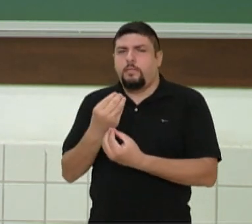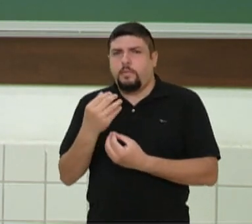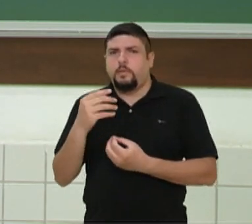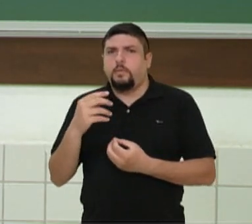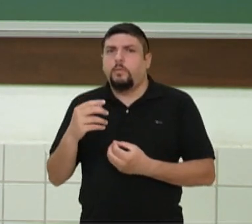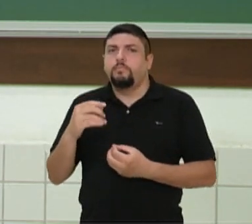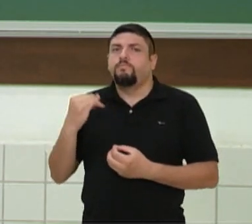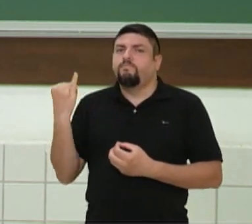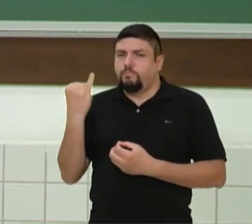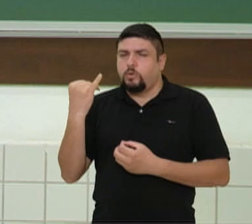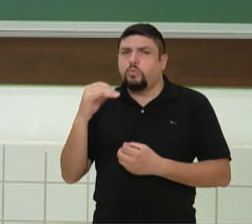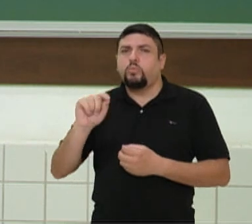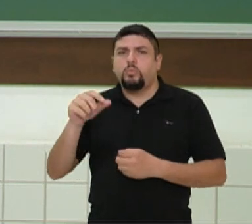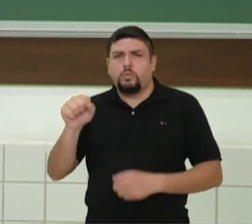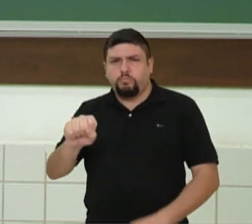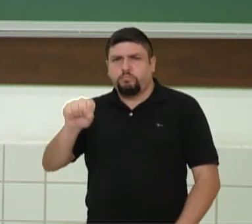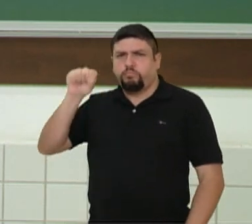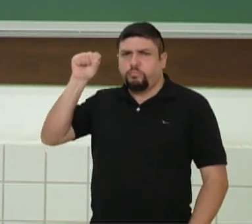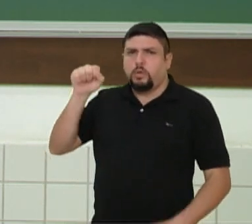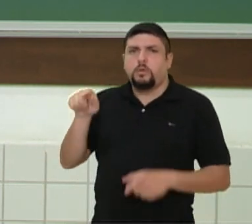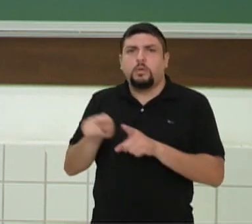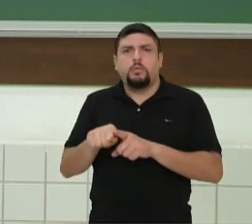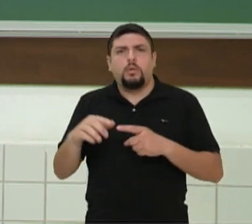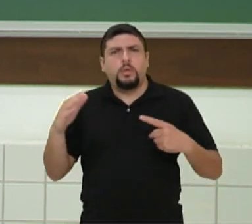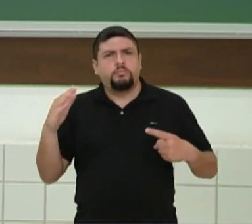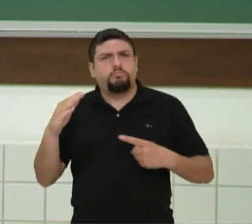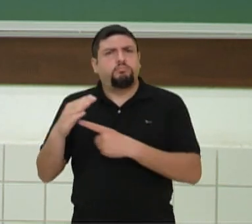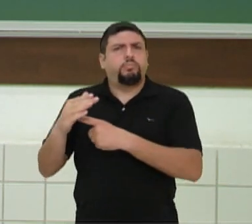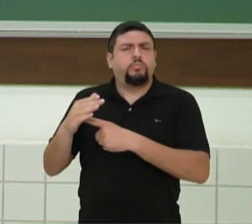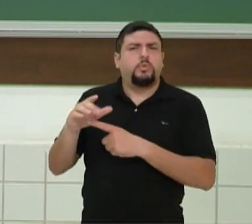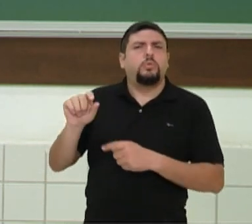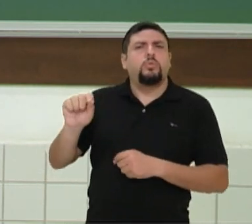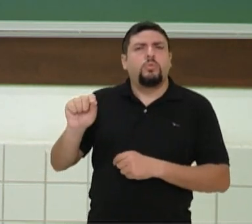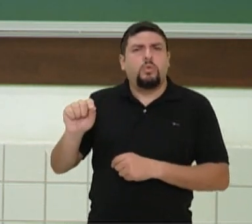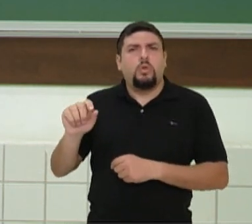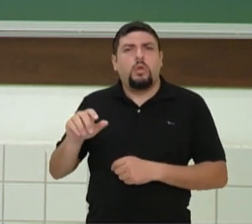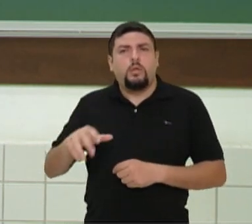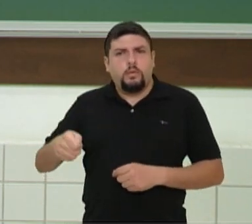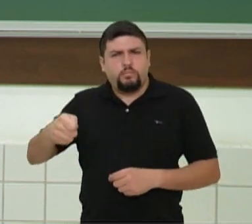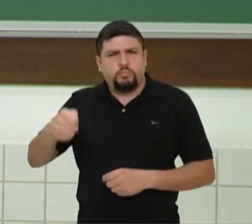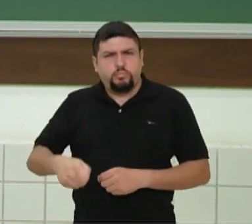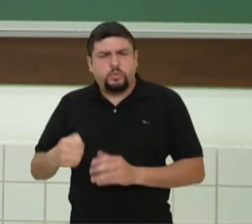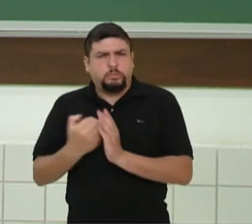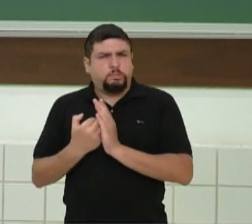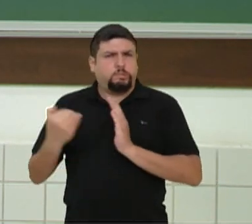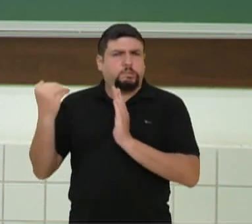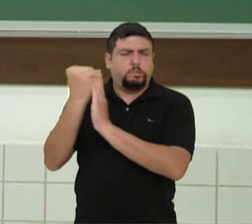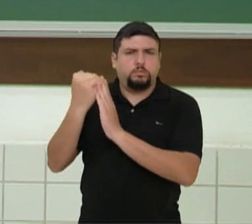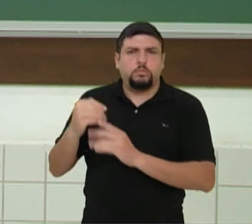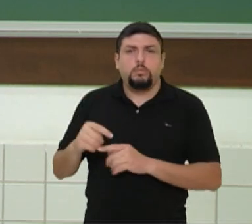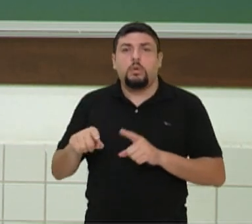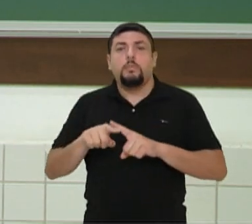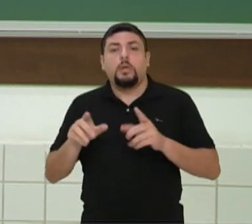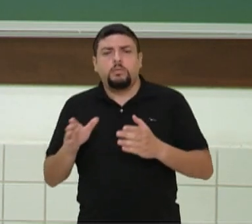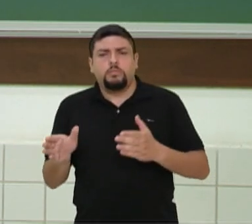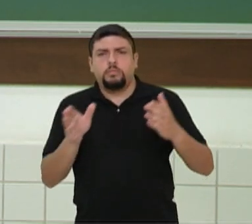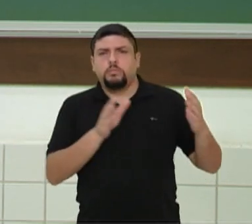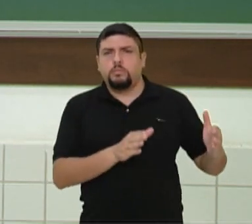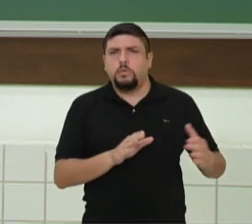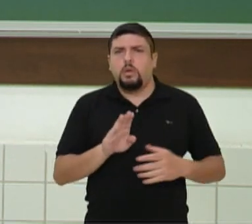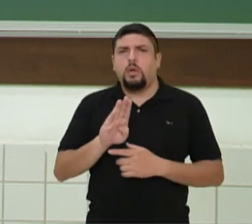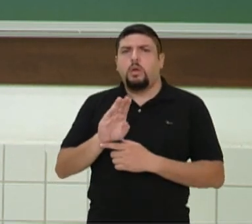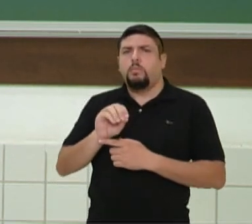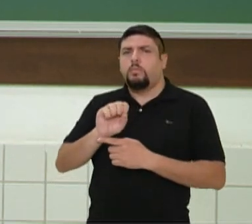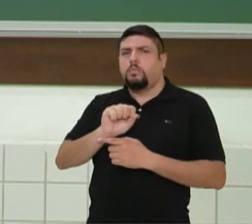de resistência na cultura e de denúncia, dos excessos da ditadura. Mas nesse período não, a Bossa Nova ela tem um